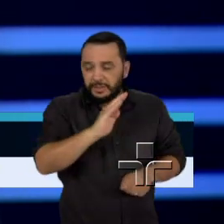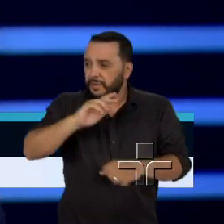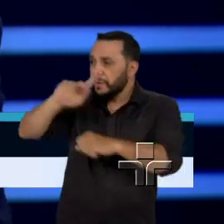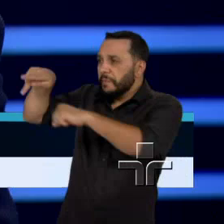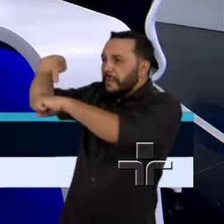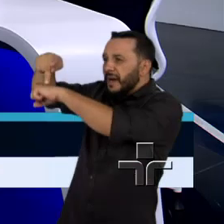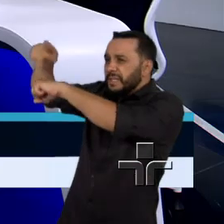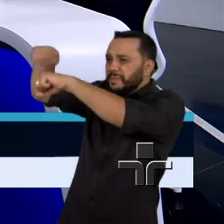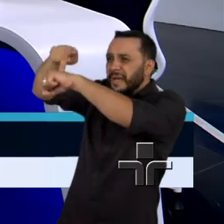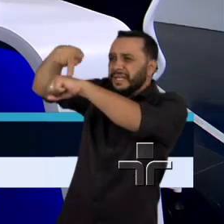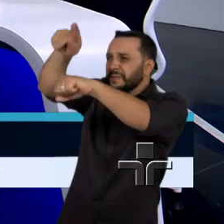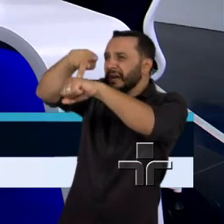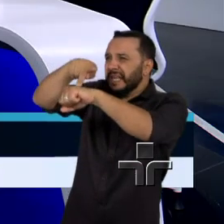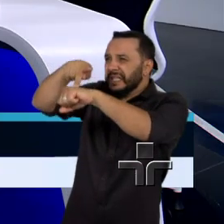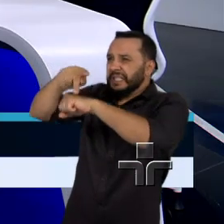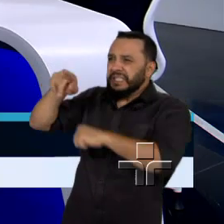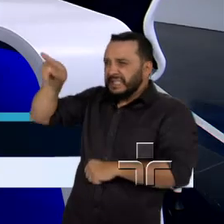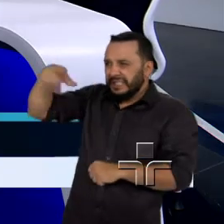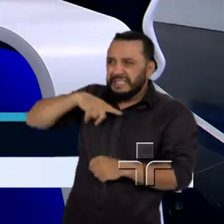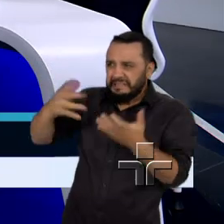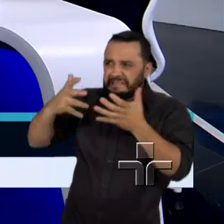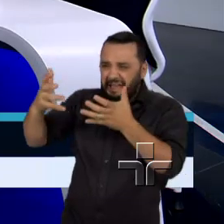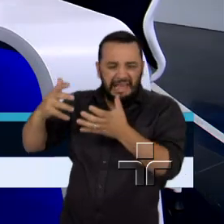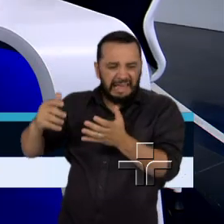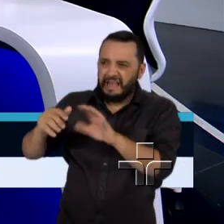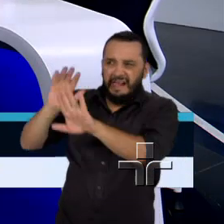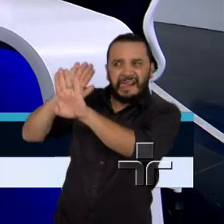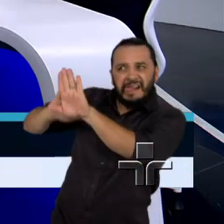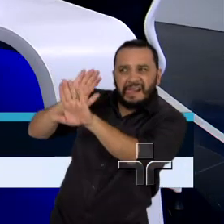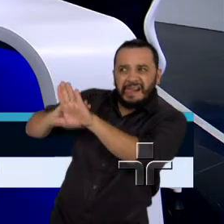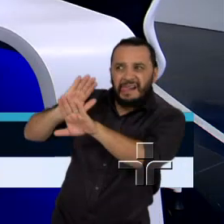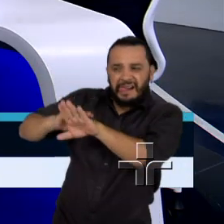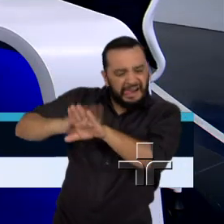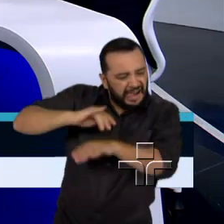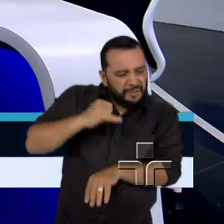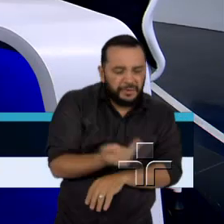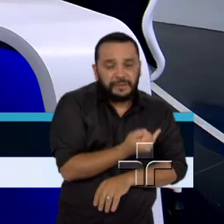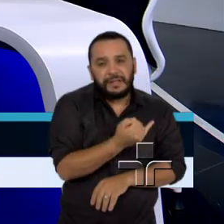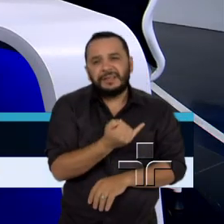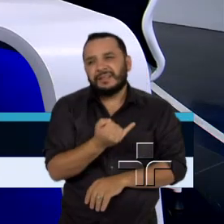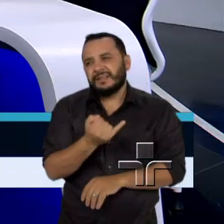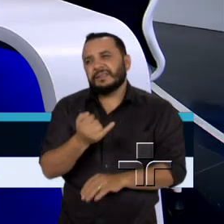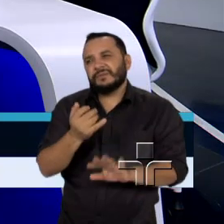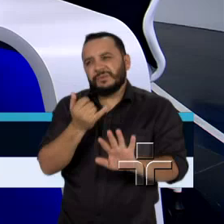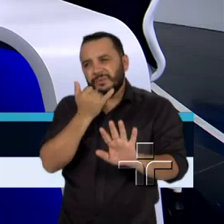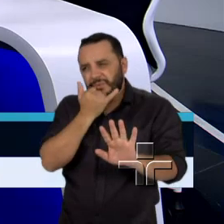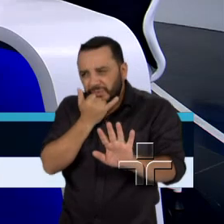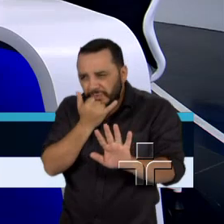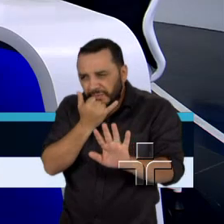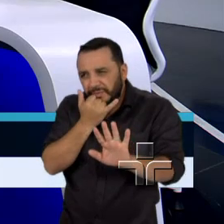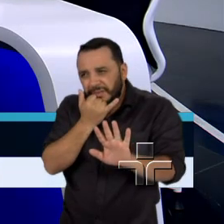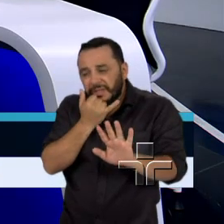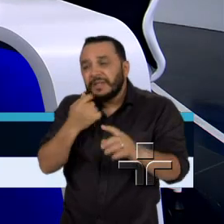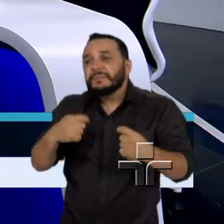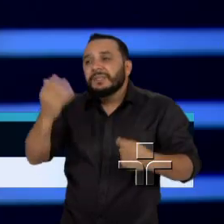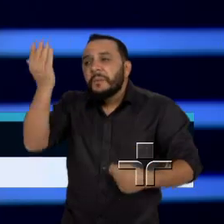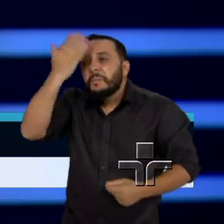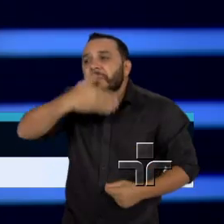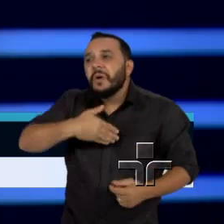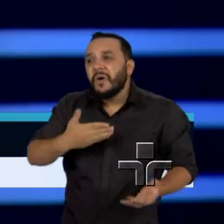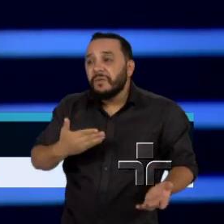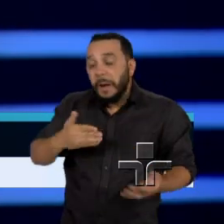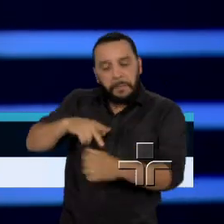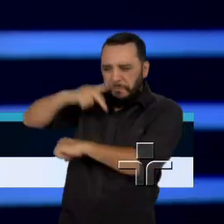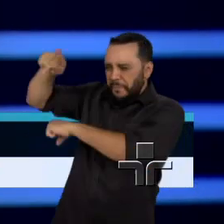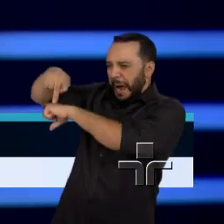terra. Se o cara traz para a mesa uma teoria conspiratória desse naipe, que o globo está conspirando, né, todos os países contra o